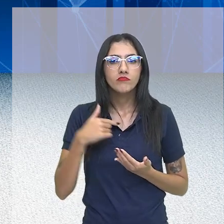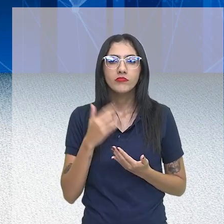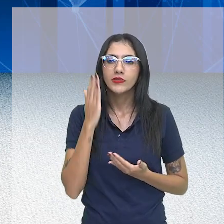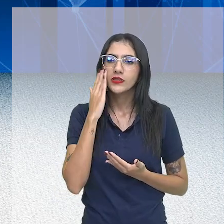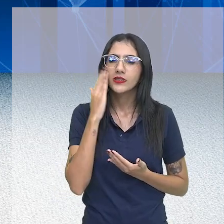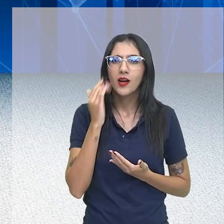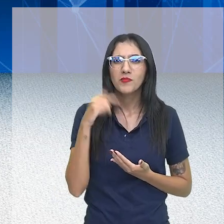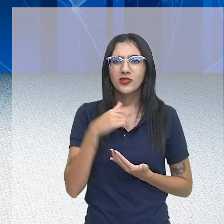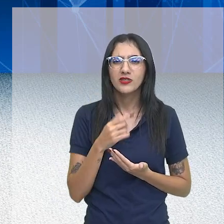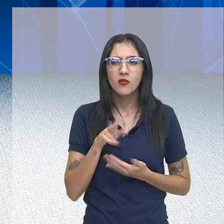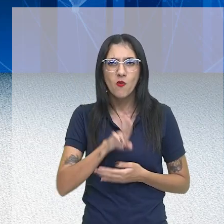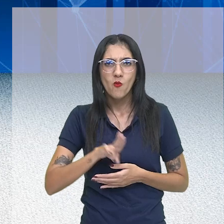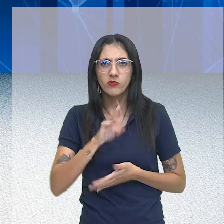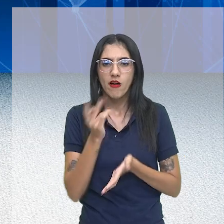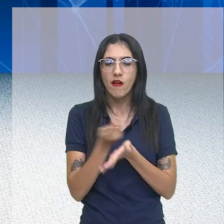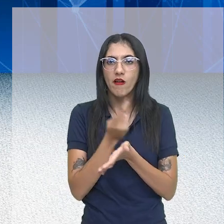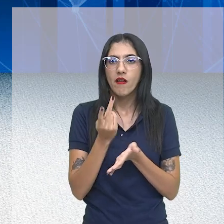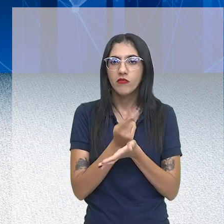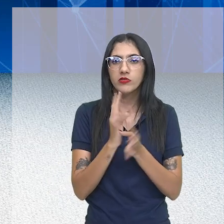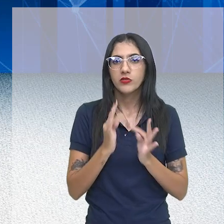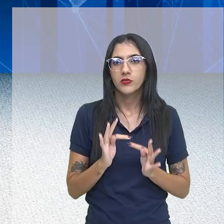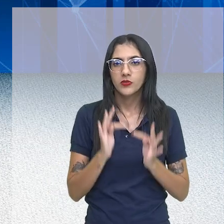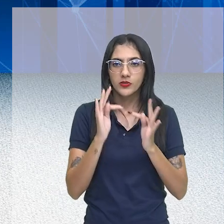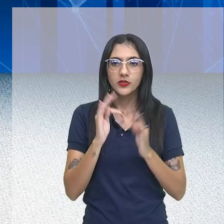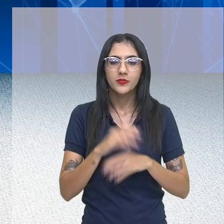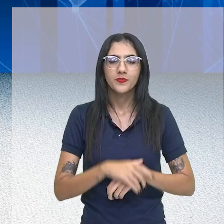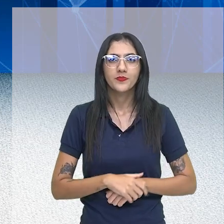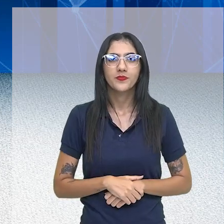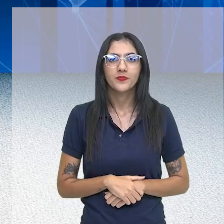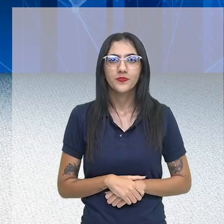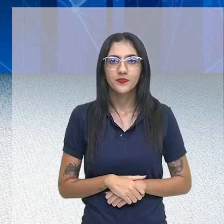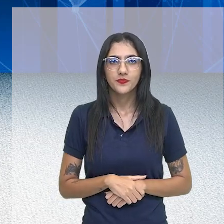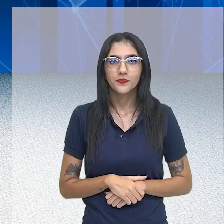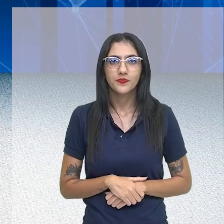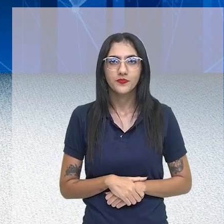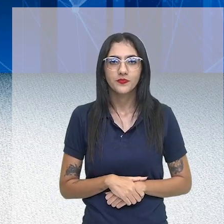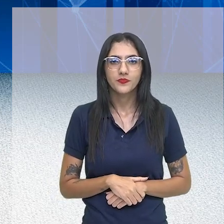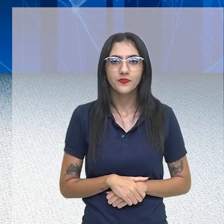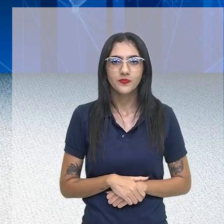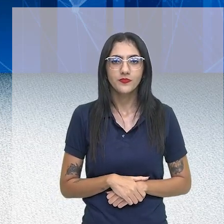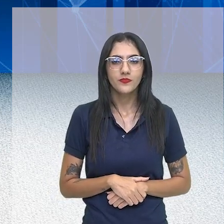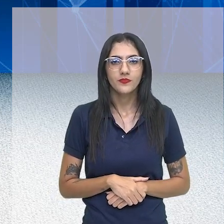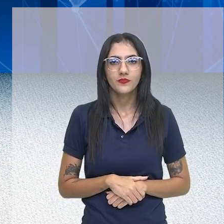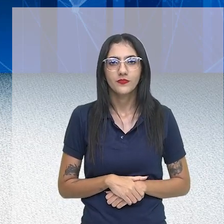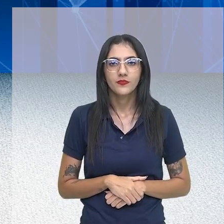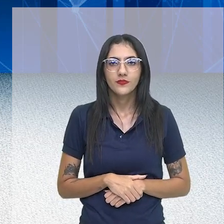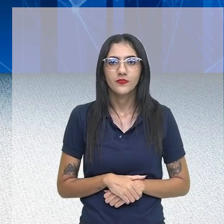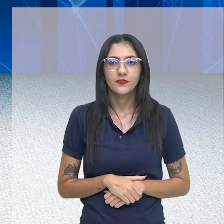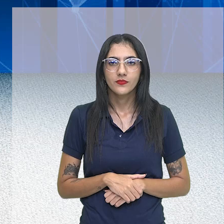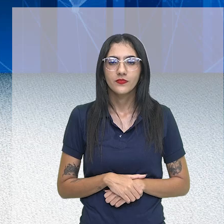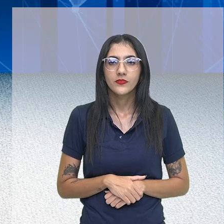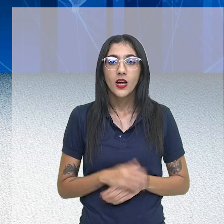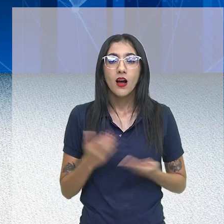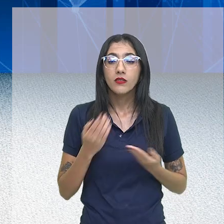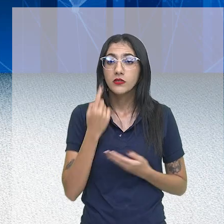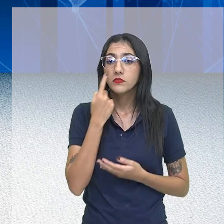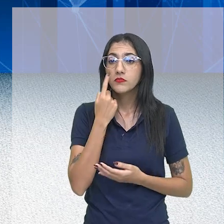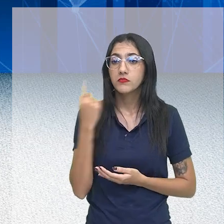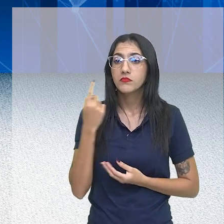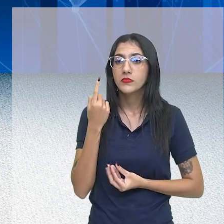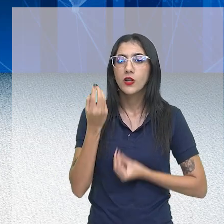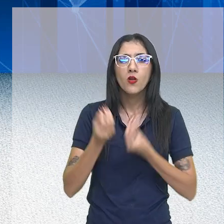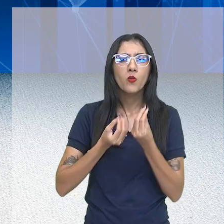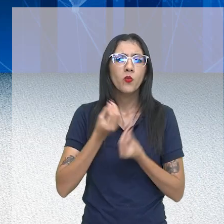sobre o mau uso das tecnologias. Agora, vamos falar como é que as tecnologias elas podem atuar nesse ponto aqui